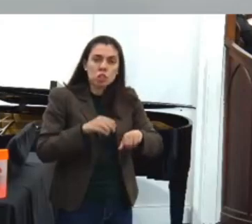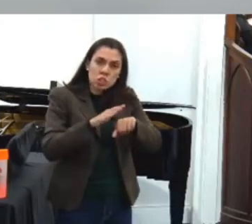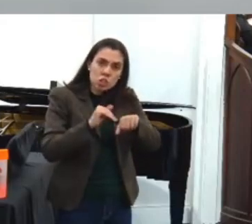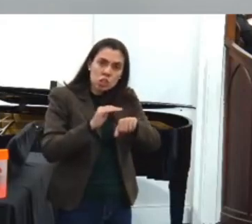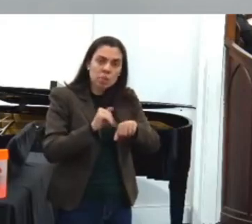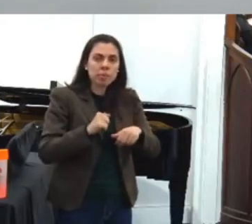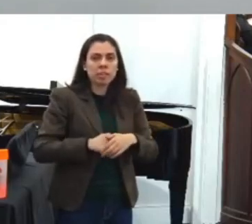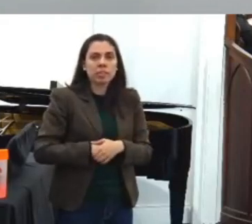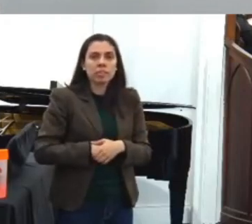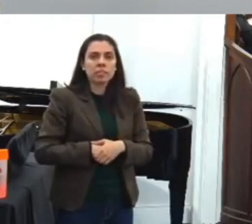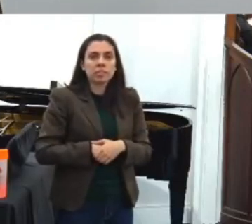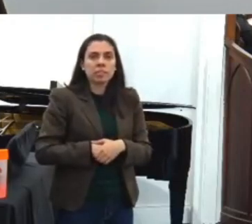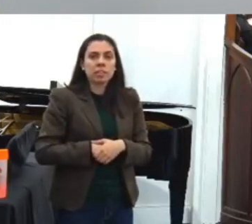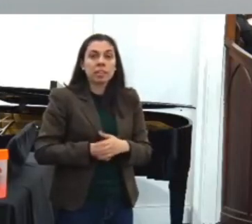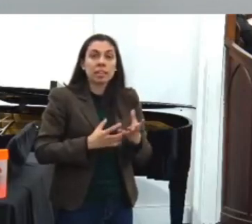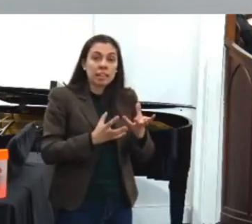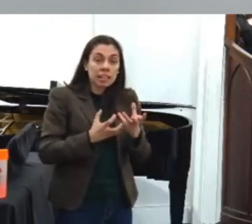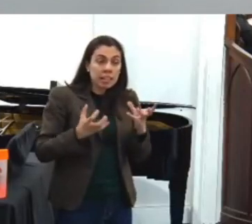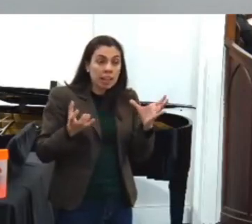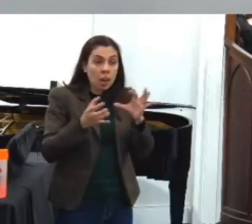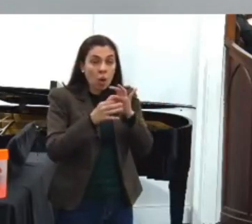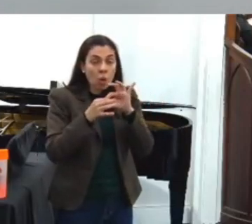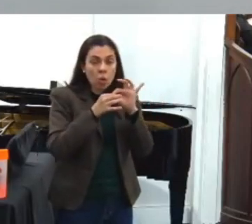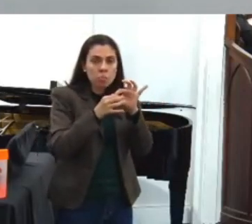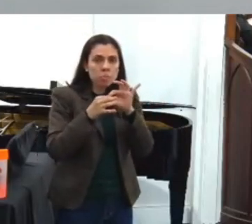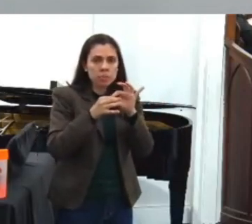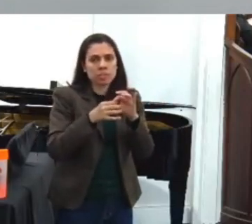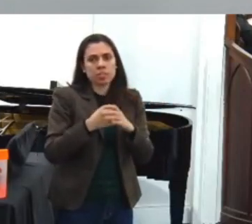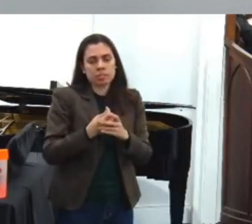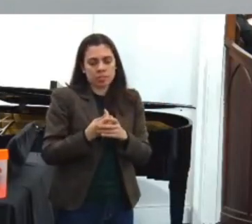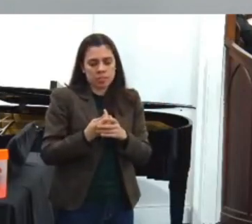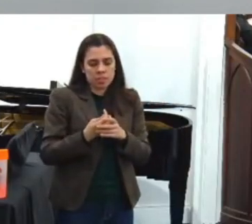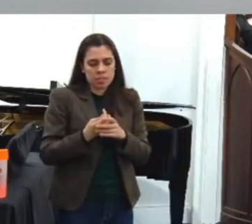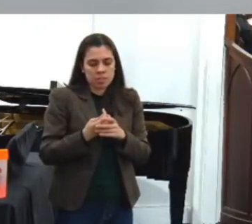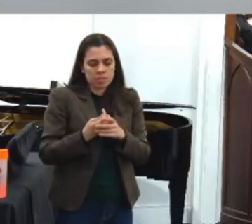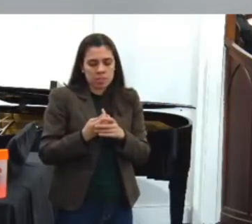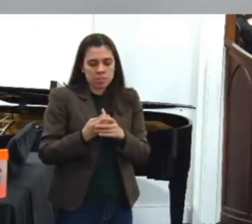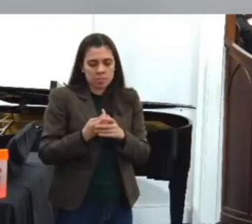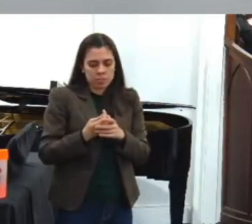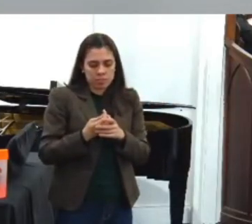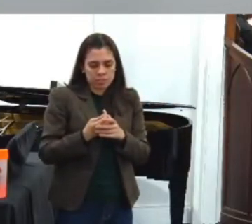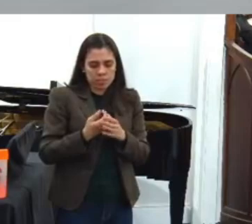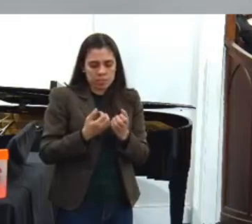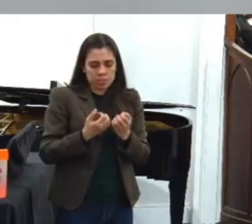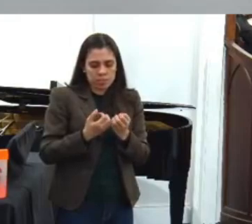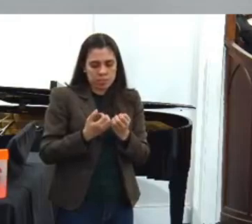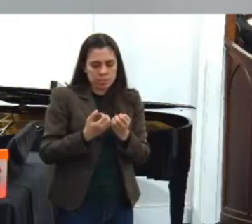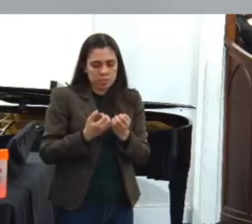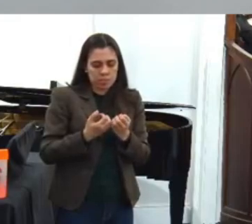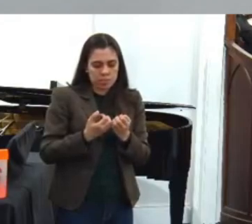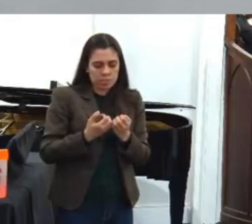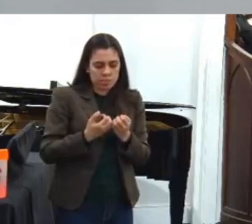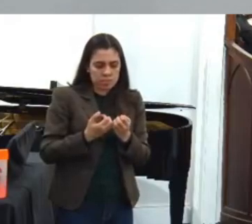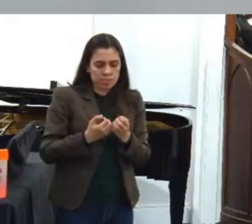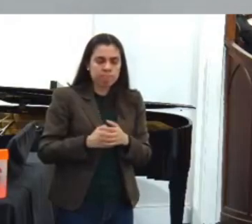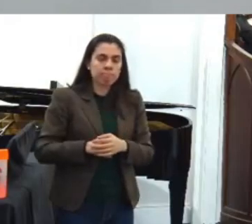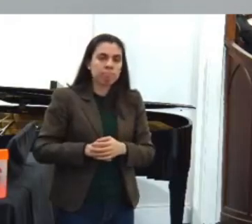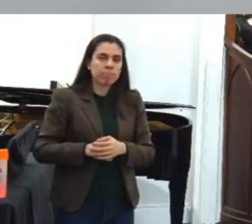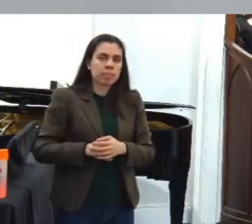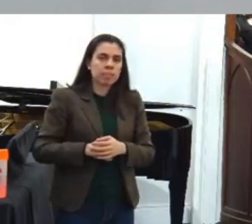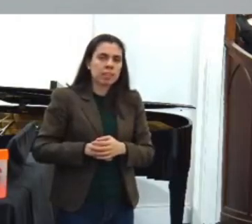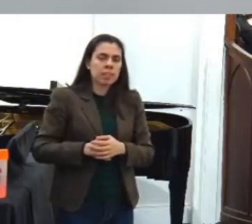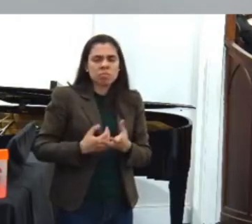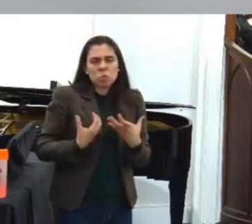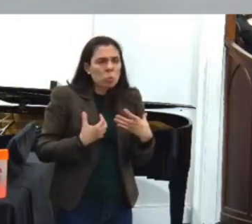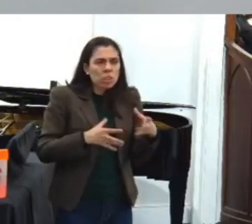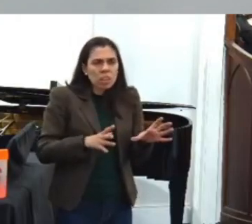somente ama, mas Ele quer comunhão. Ele chama ao arrependimento uma igreja que está sem fervor, uma igreja